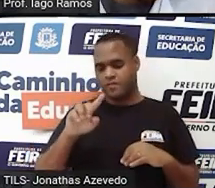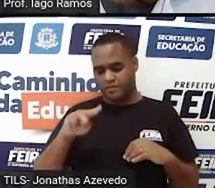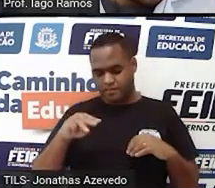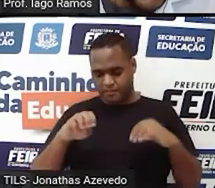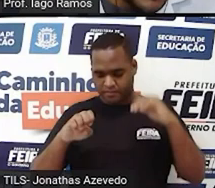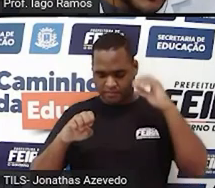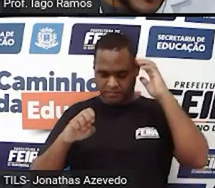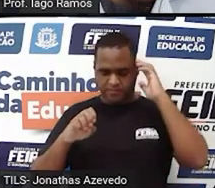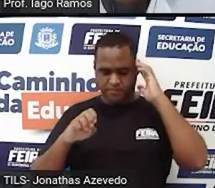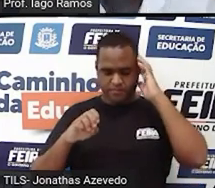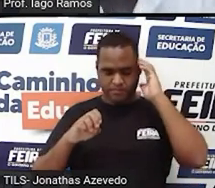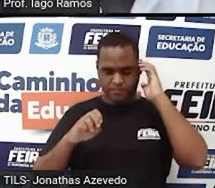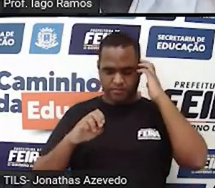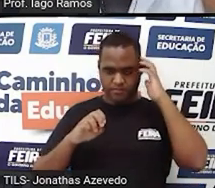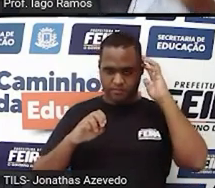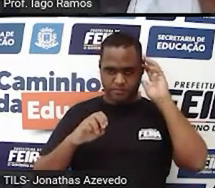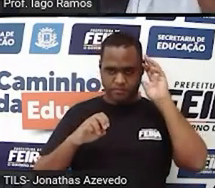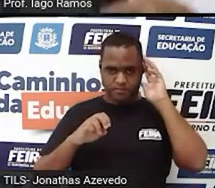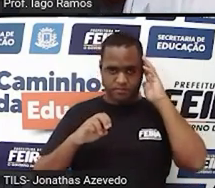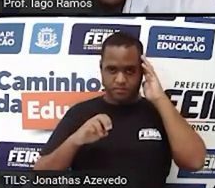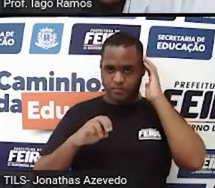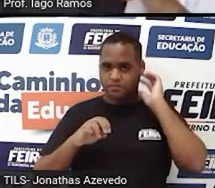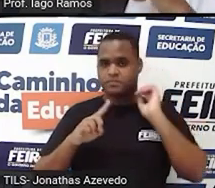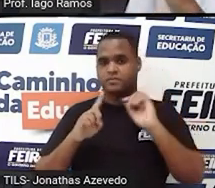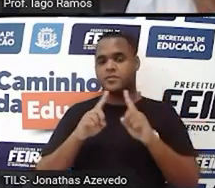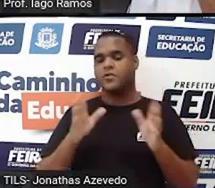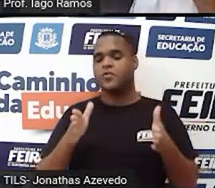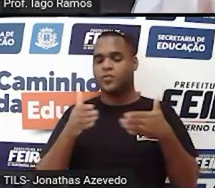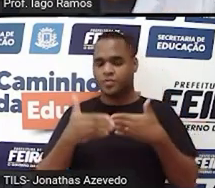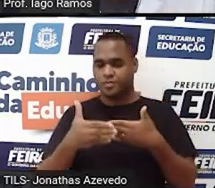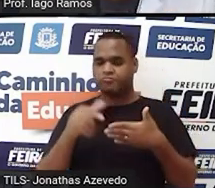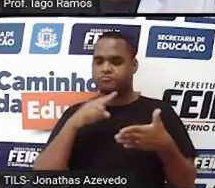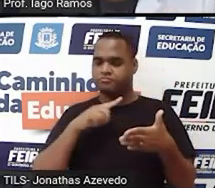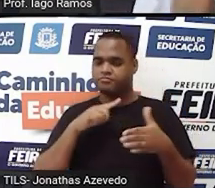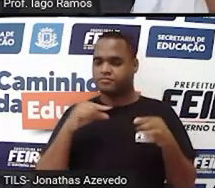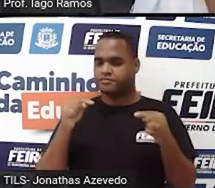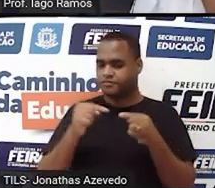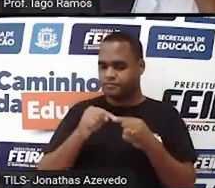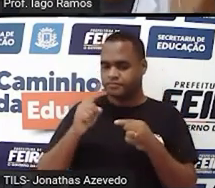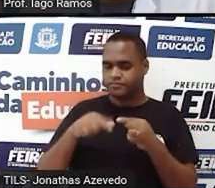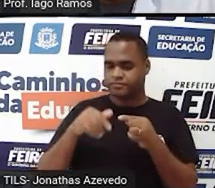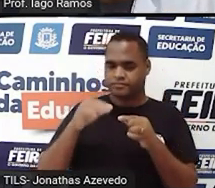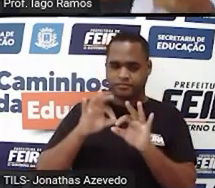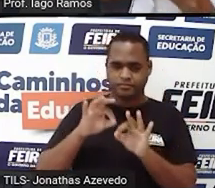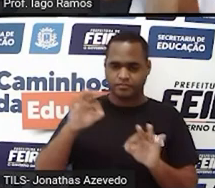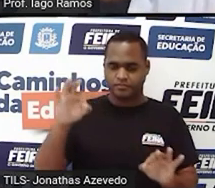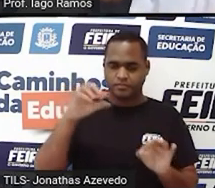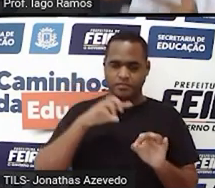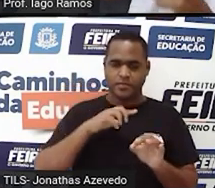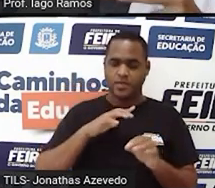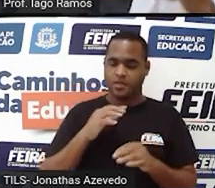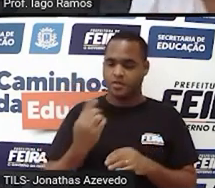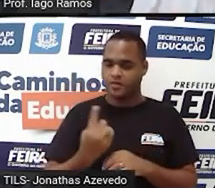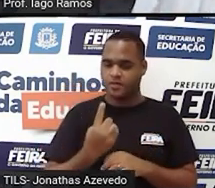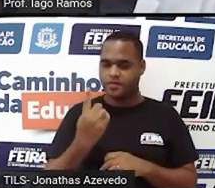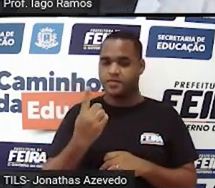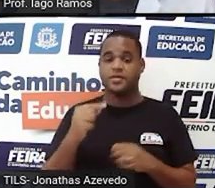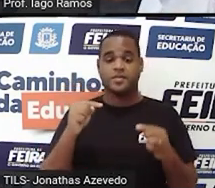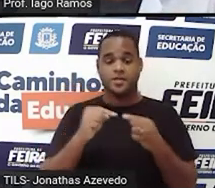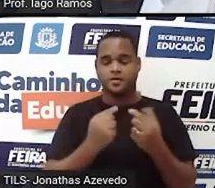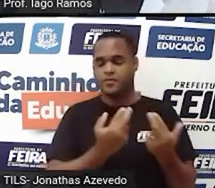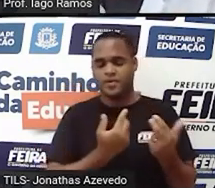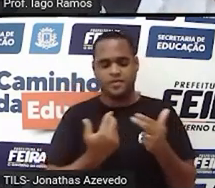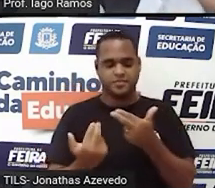lembrando mais uma vez que no cubo o comprimento a largura e altura são